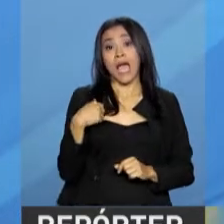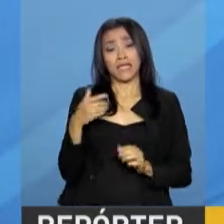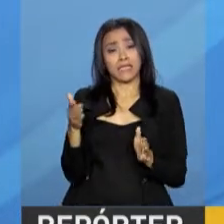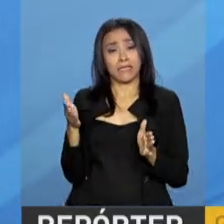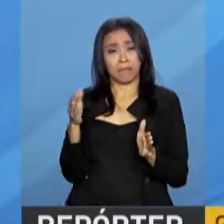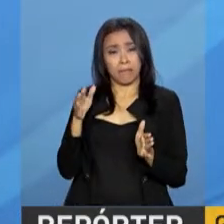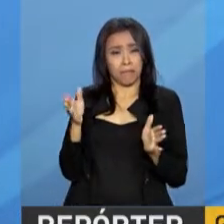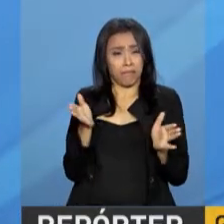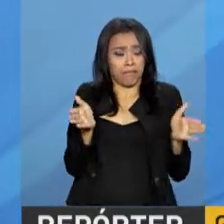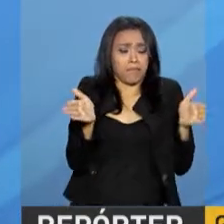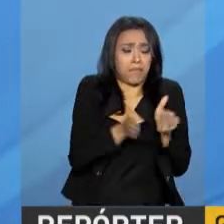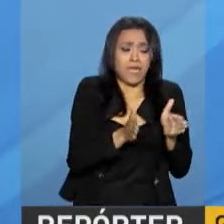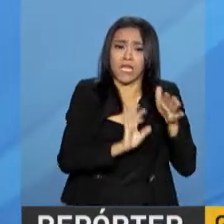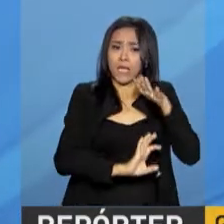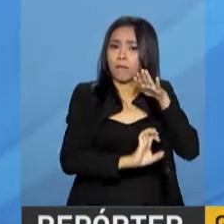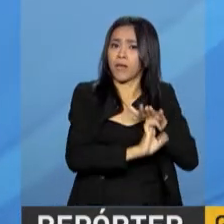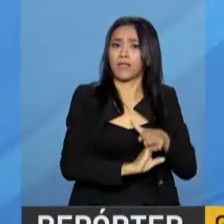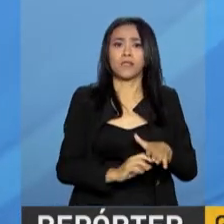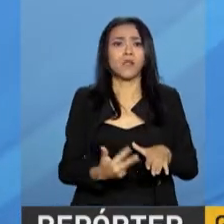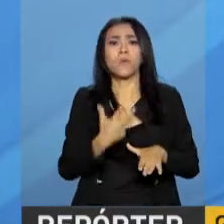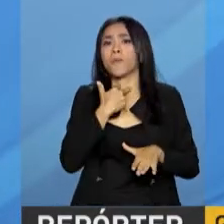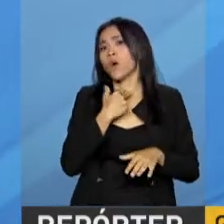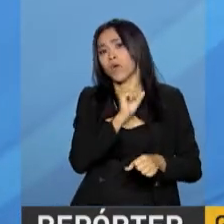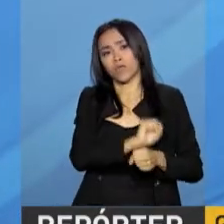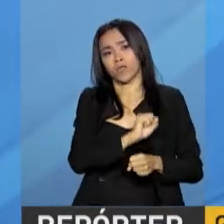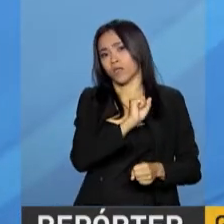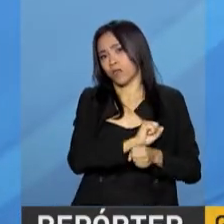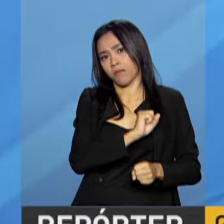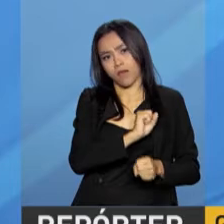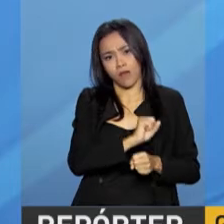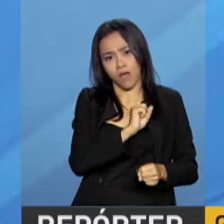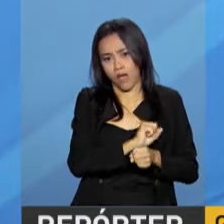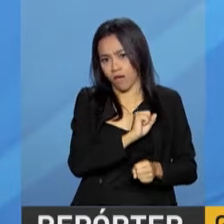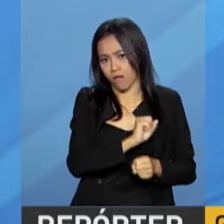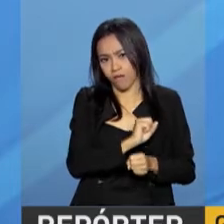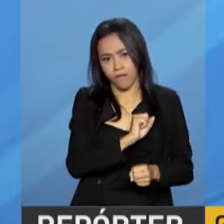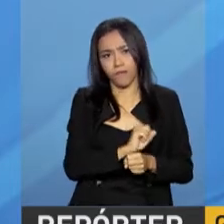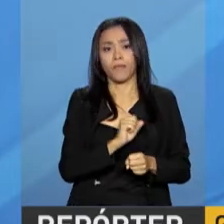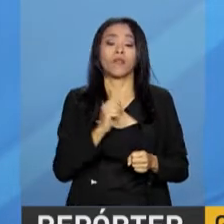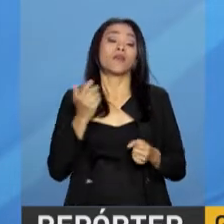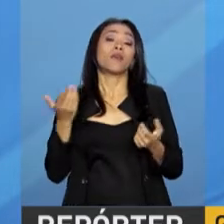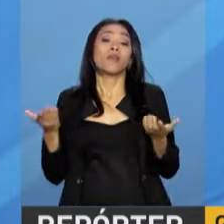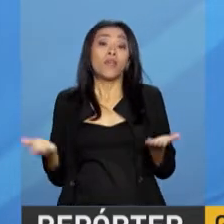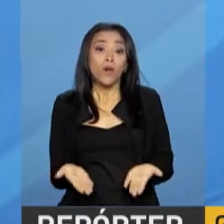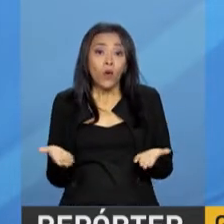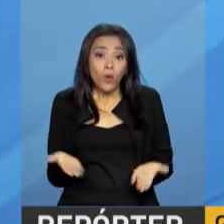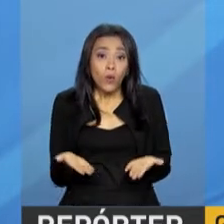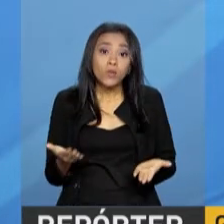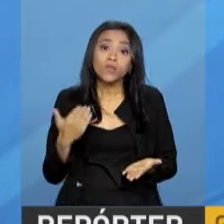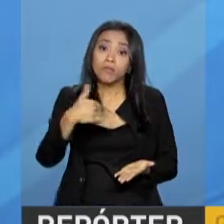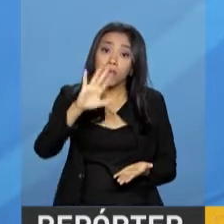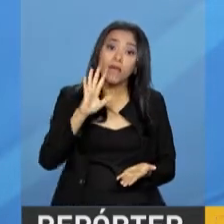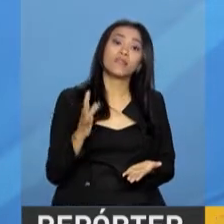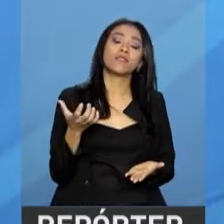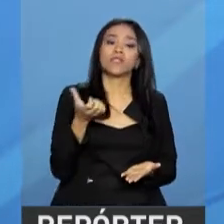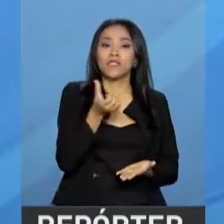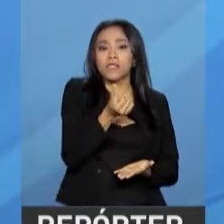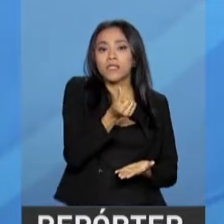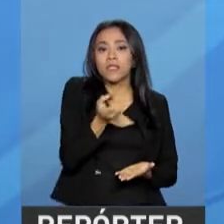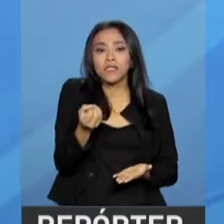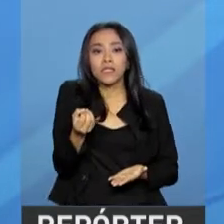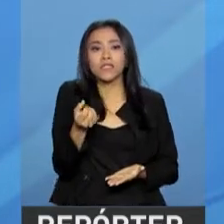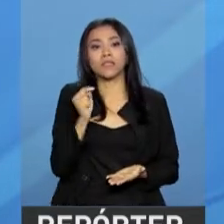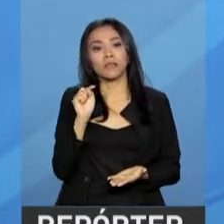não podem esperar elas chegaram no limite e que hoje mais de 600 mil